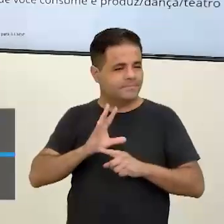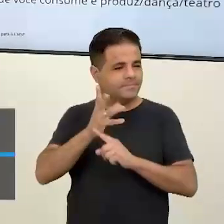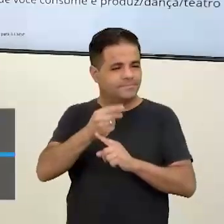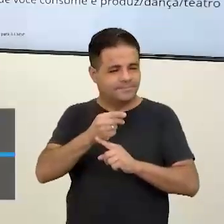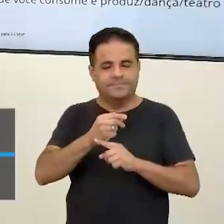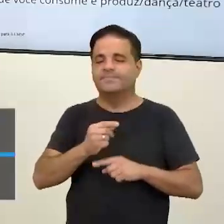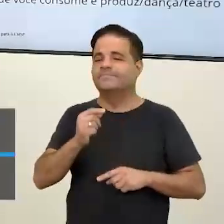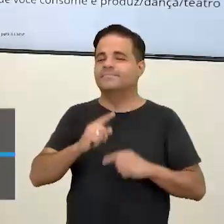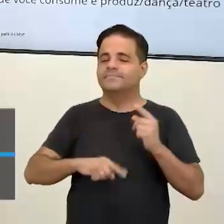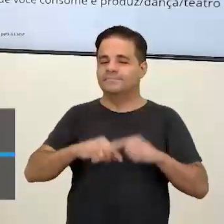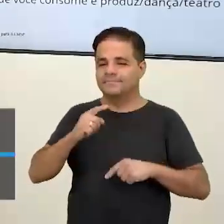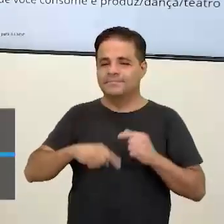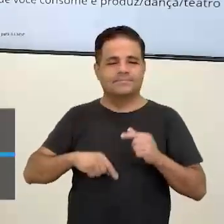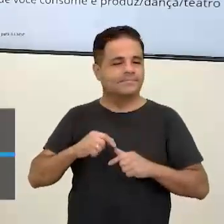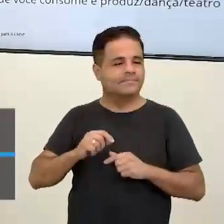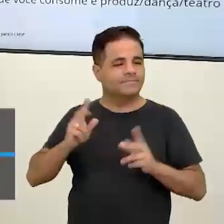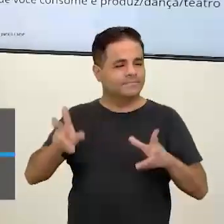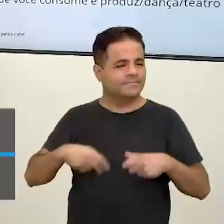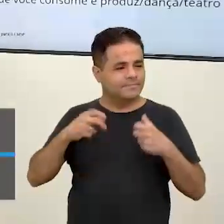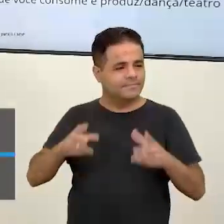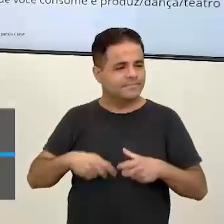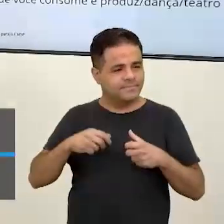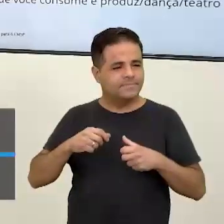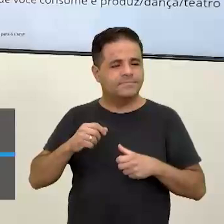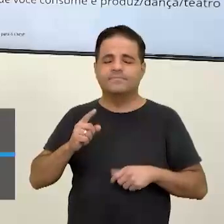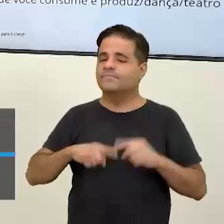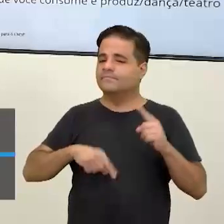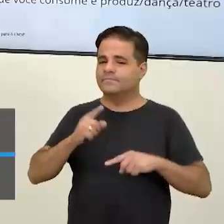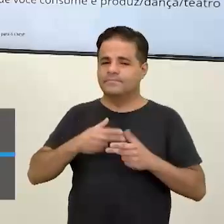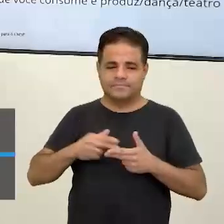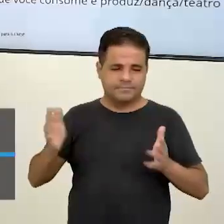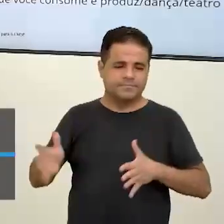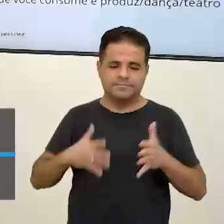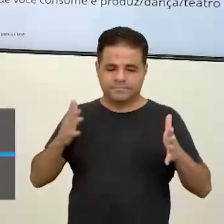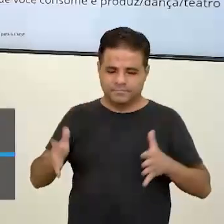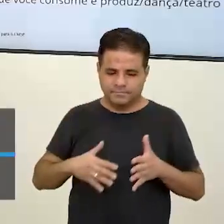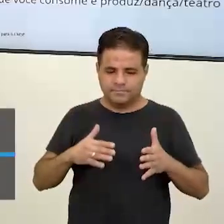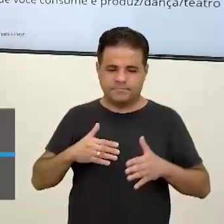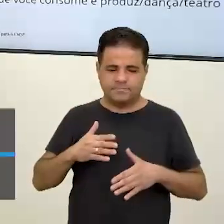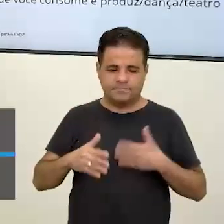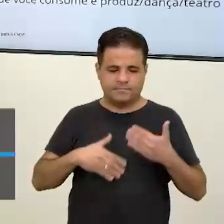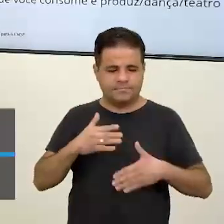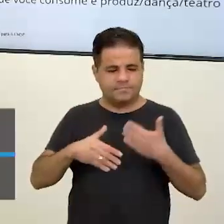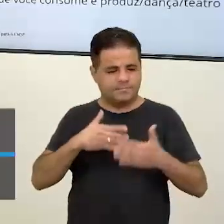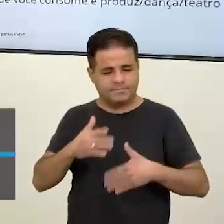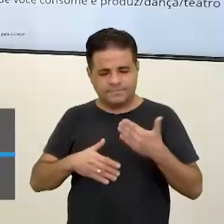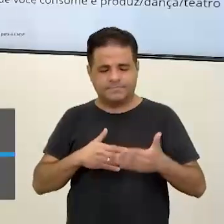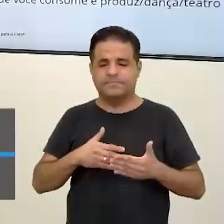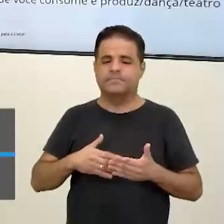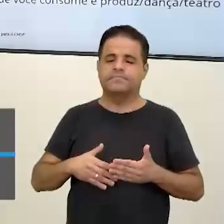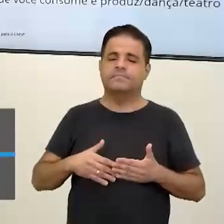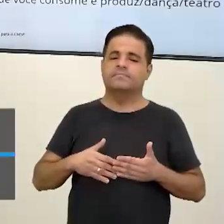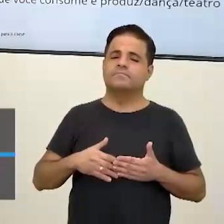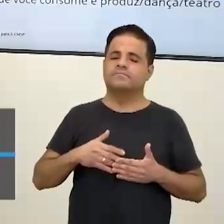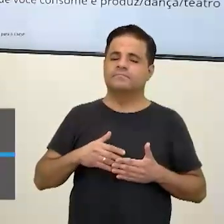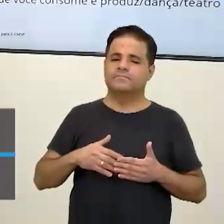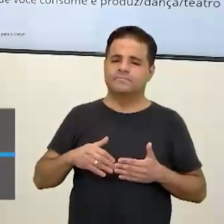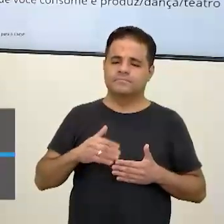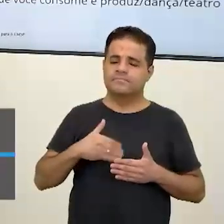artísticos e culturais para a produção de lucro, e a produção de massa também, não é, Thiago? O taylorismo, o